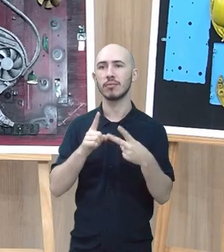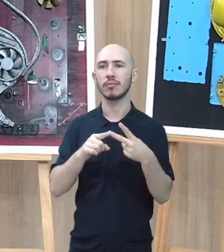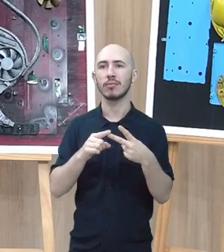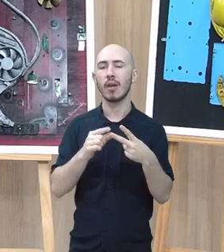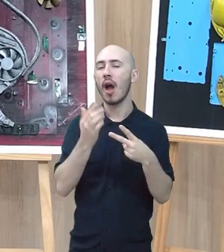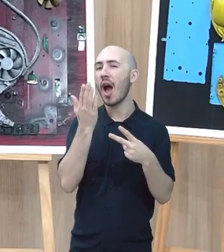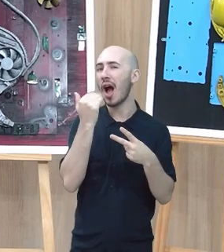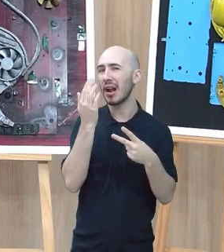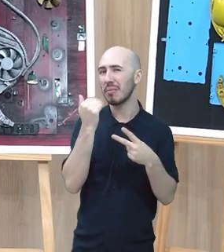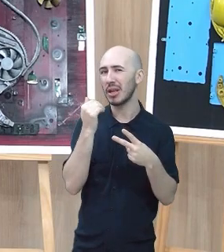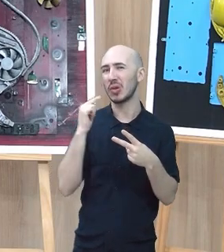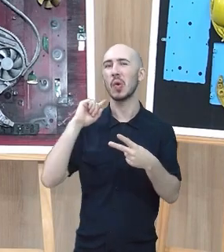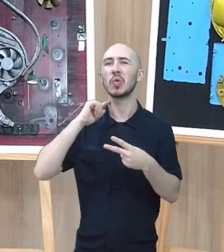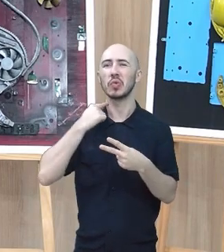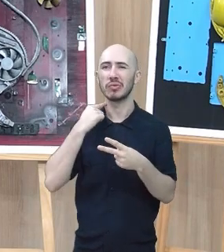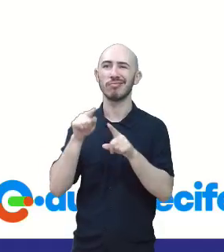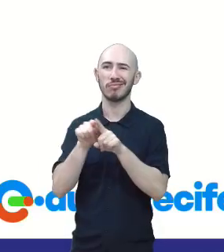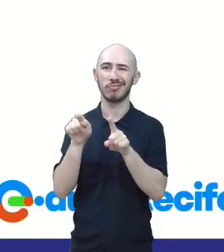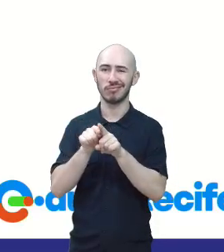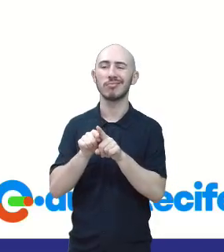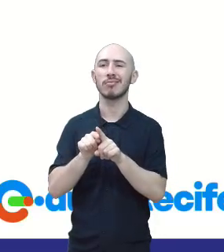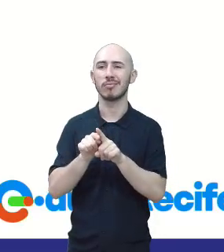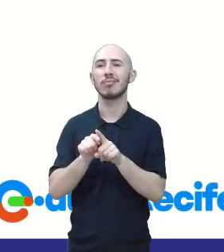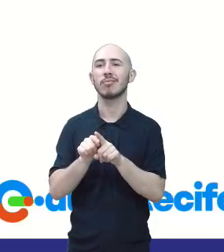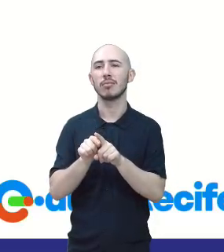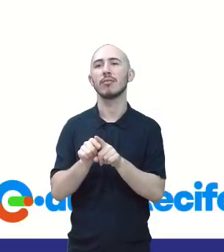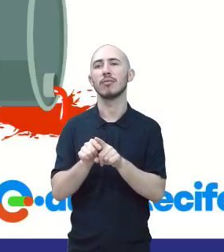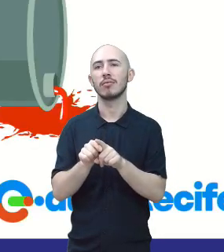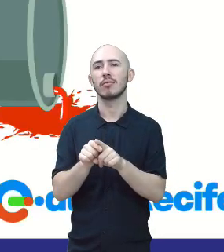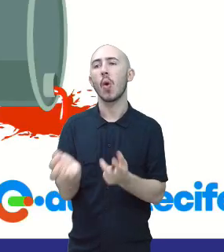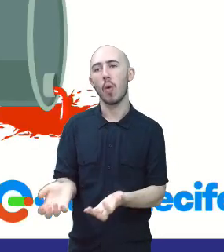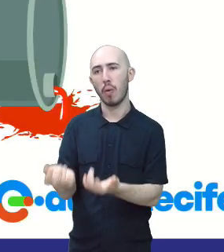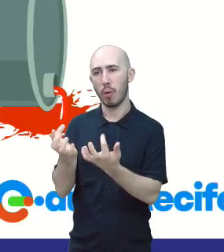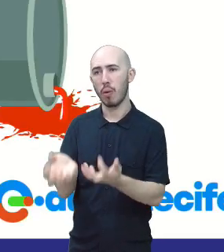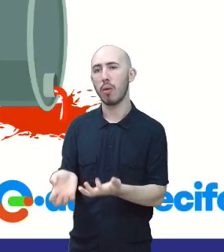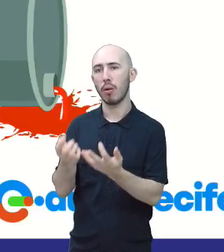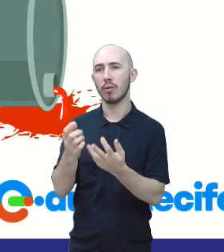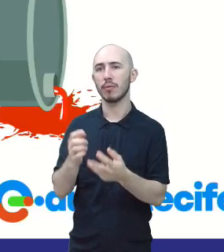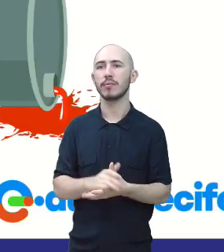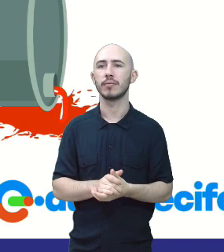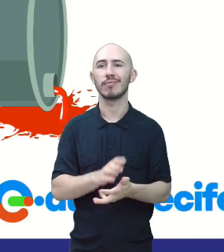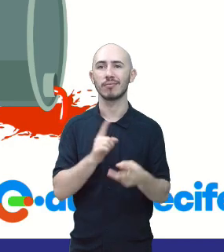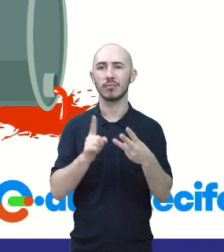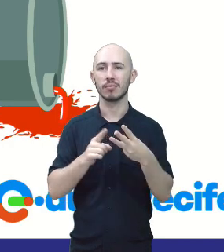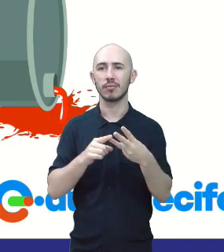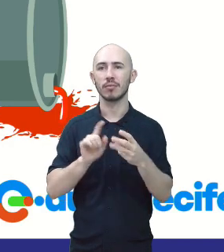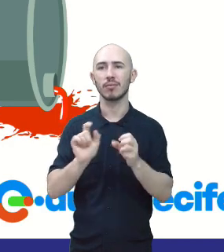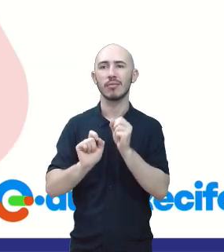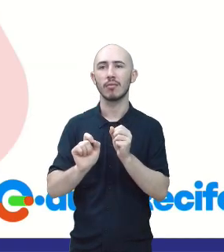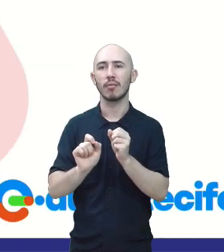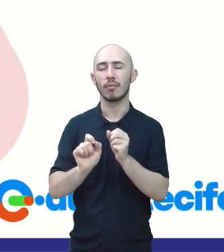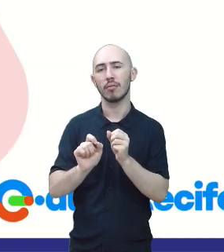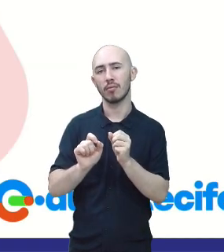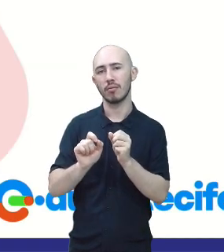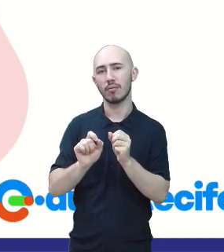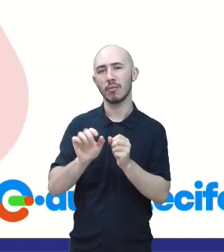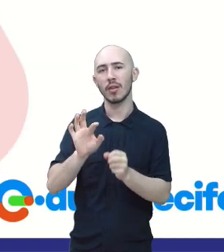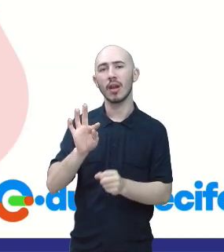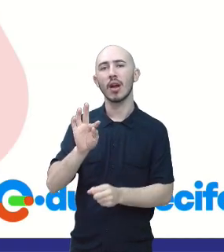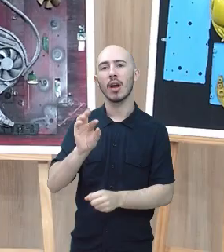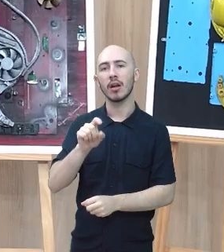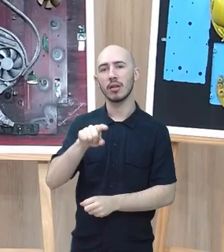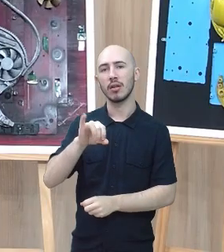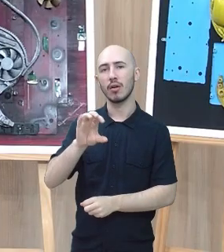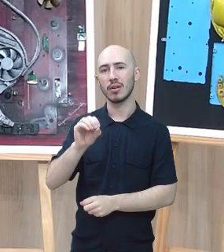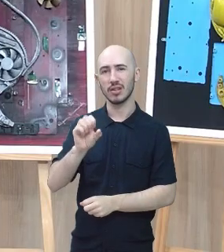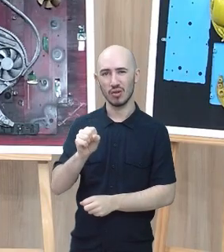Alimentos contaminados também são resíduos que são incinerados e substâncias tóxicas. Mas a